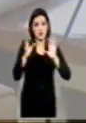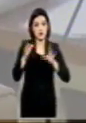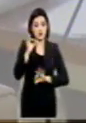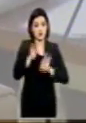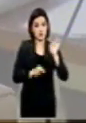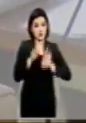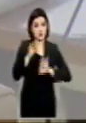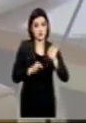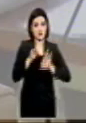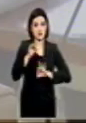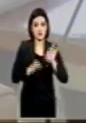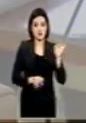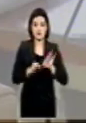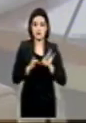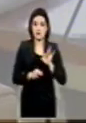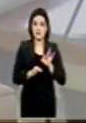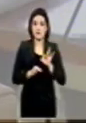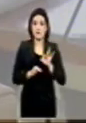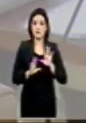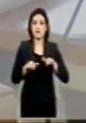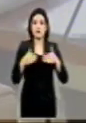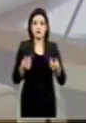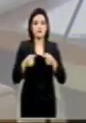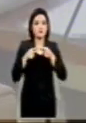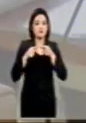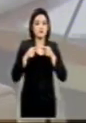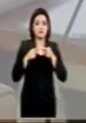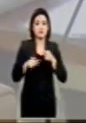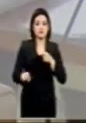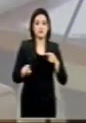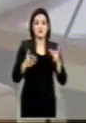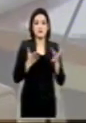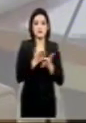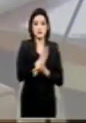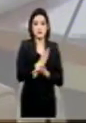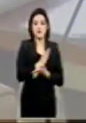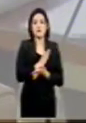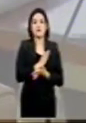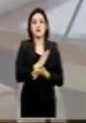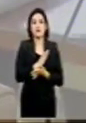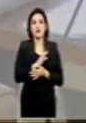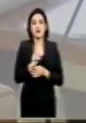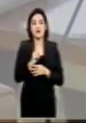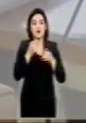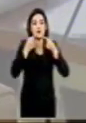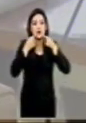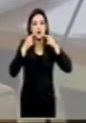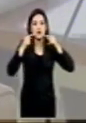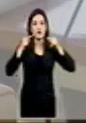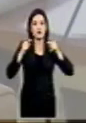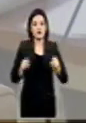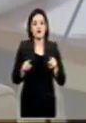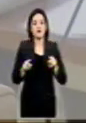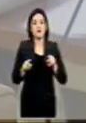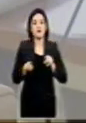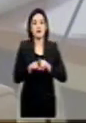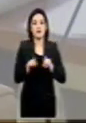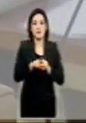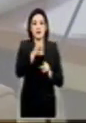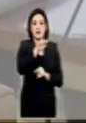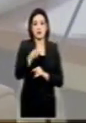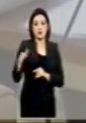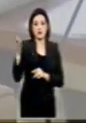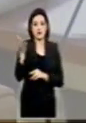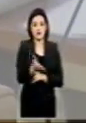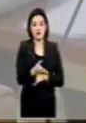cinge-se ao campo da irregularidade, e, bem por isso, não reclamam proclamação de nulidade, inclusive no